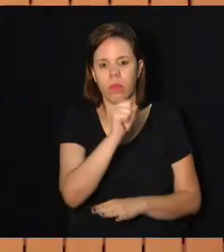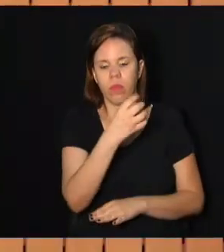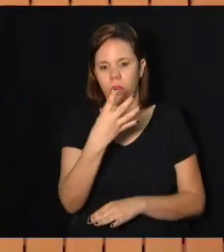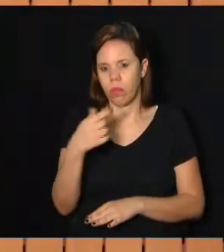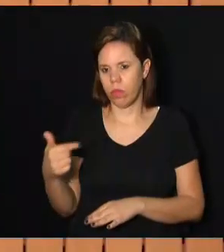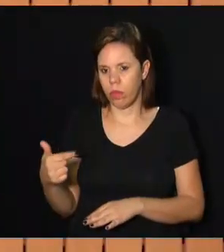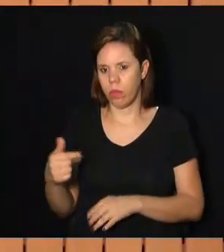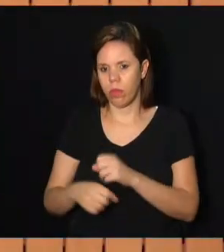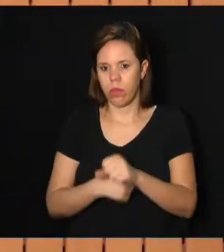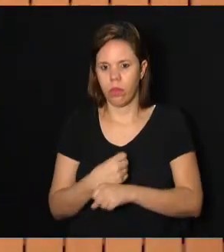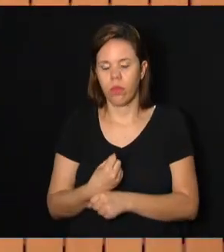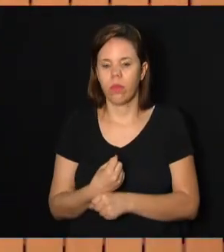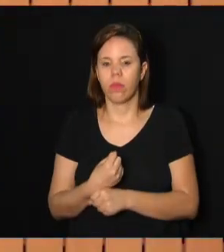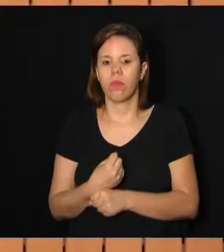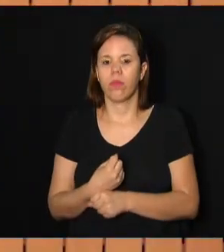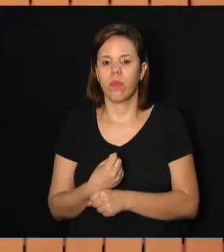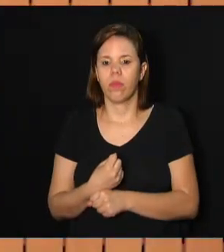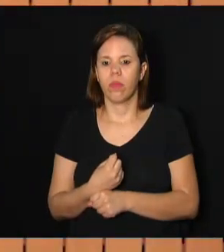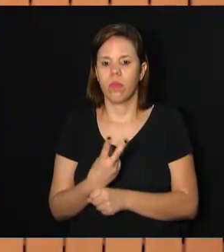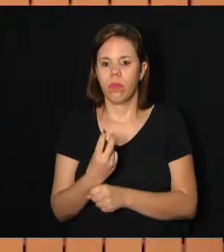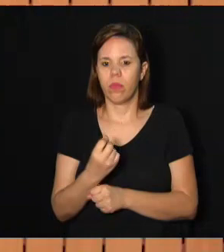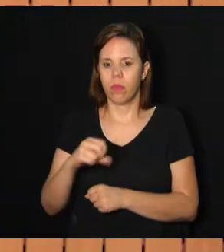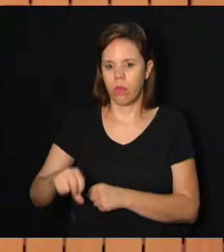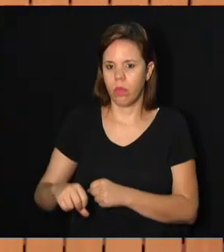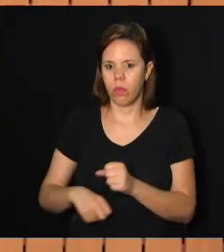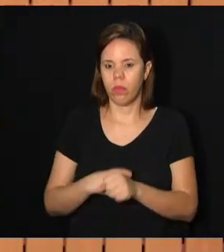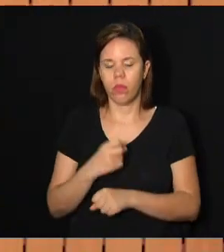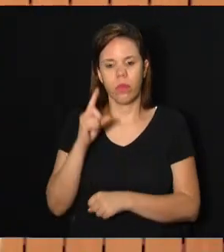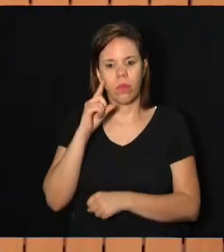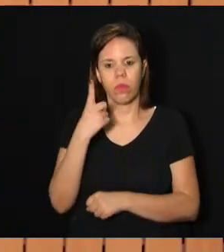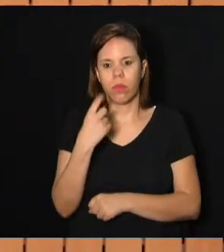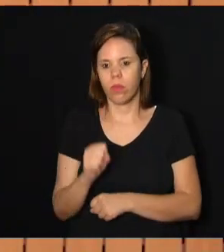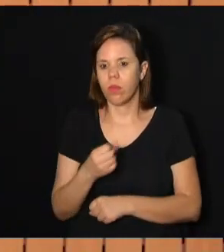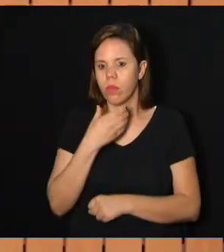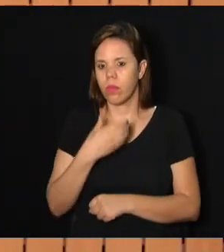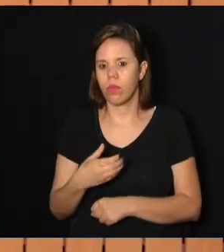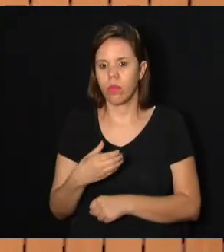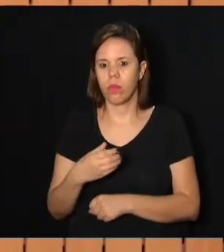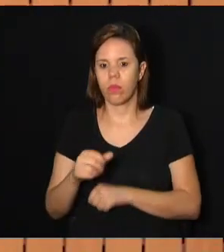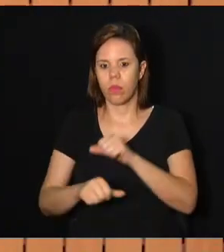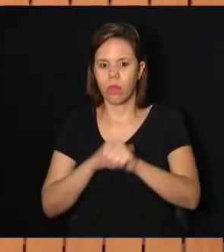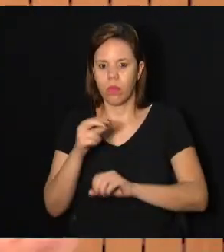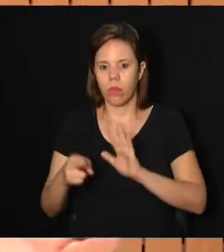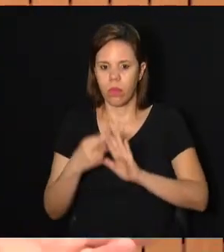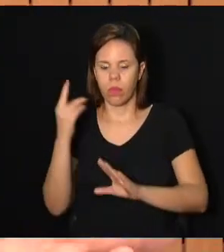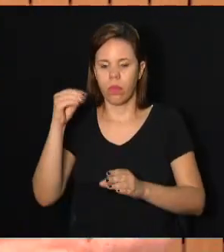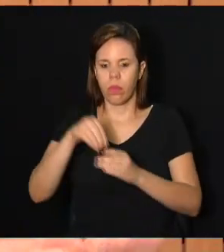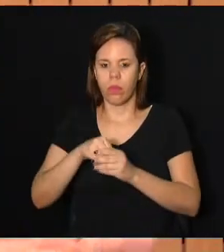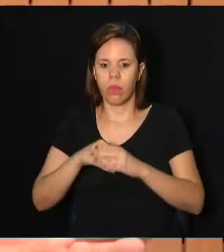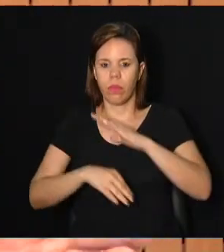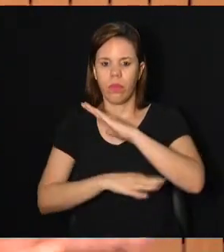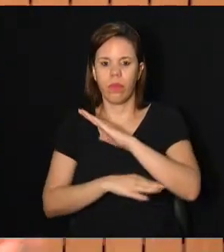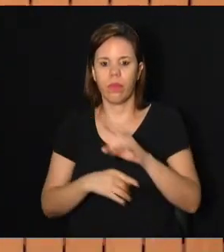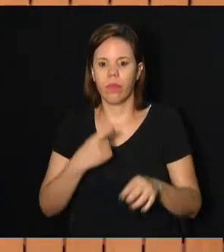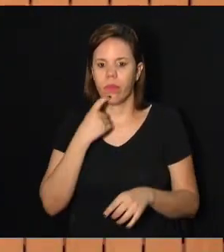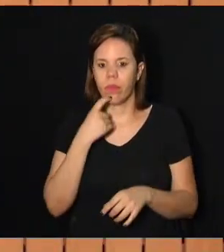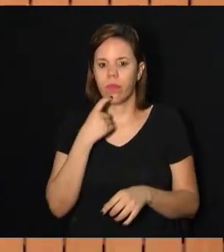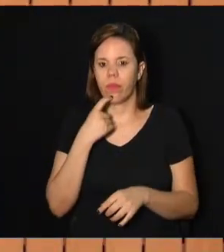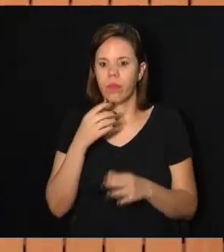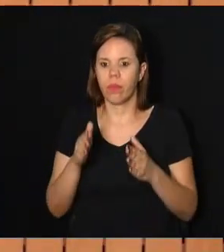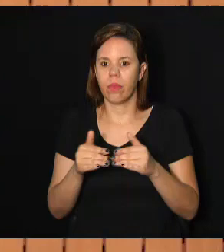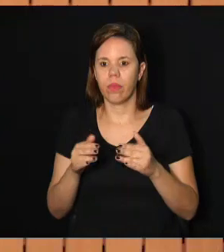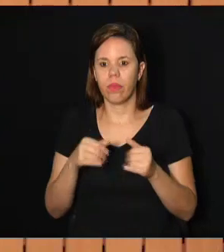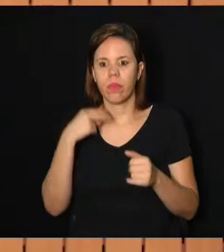de 18 de dezembro de 2009, que dispõe sobre o regimento interno da Câmara Municipal de Campinas. Eu peço ao vereador se ele